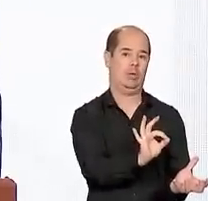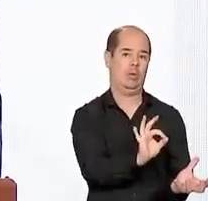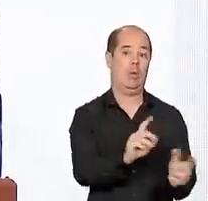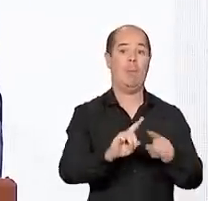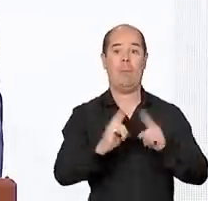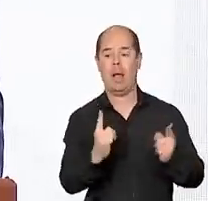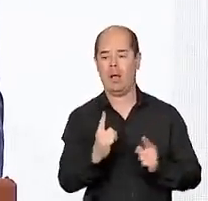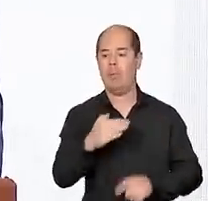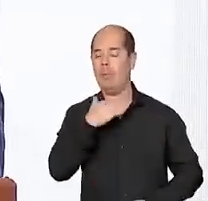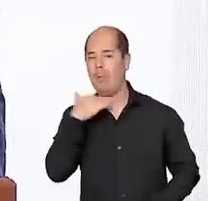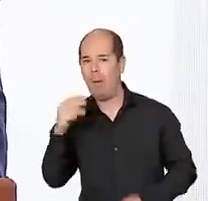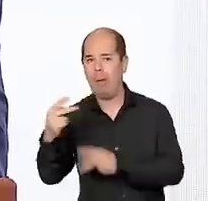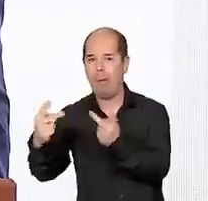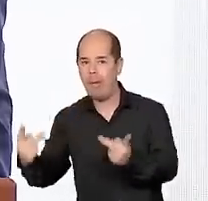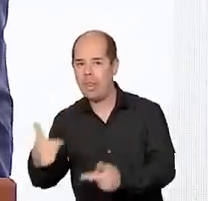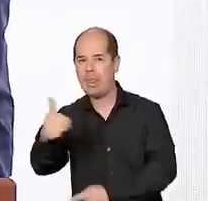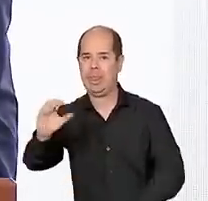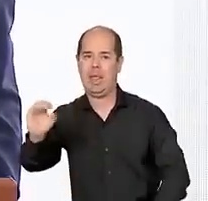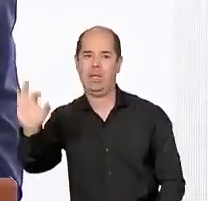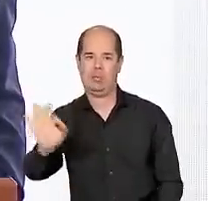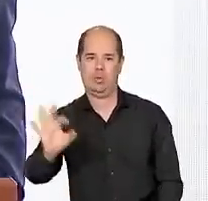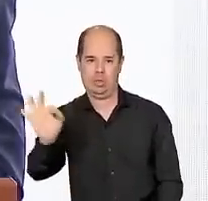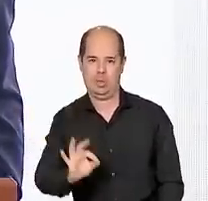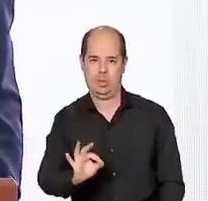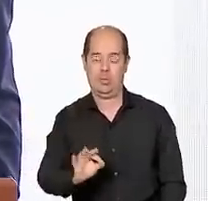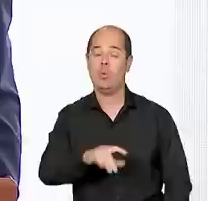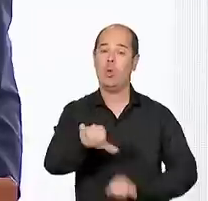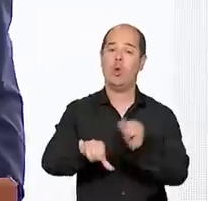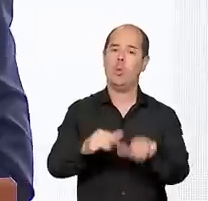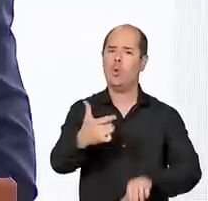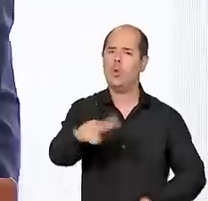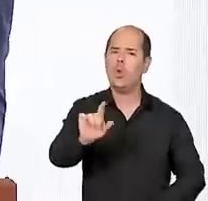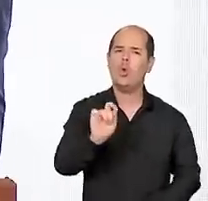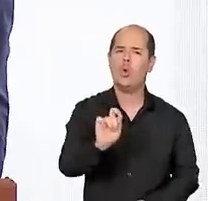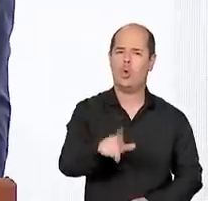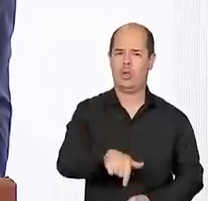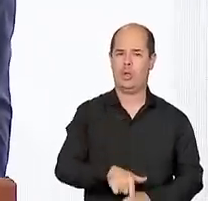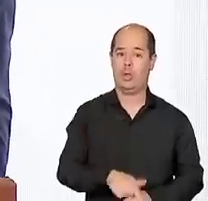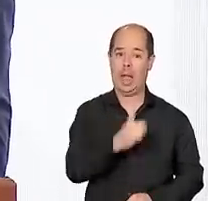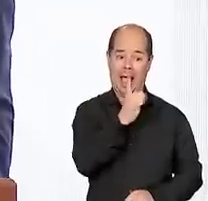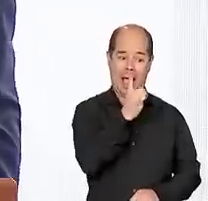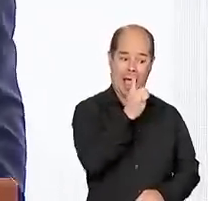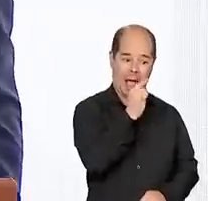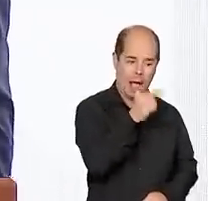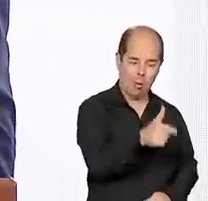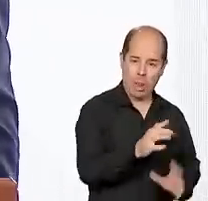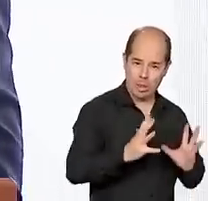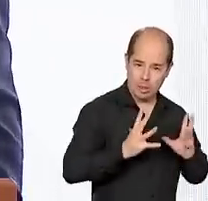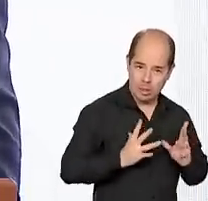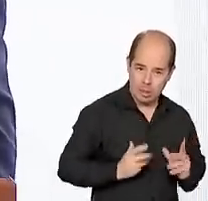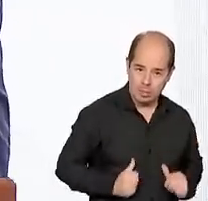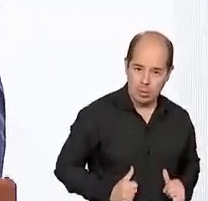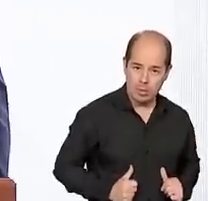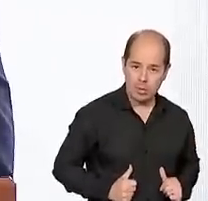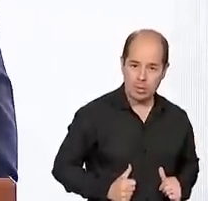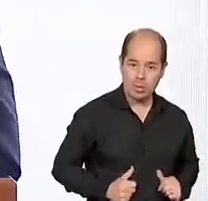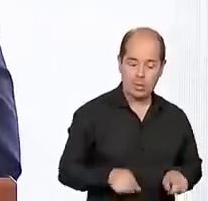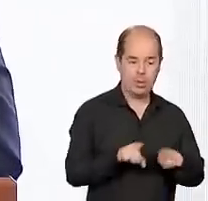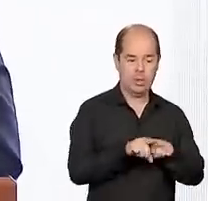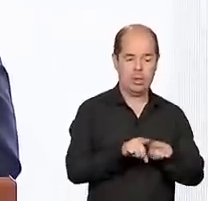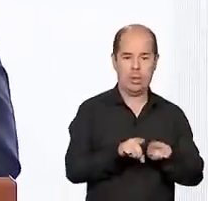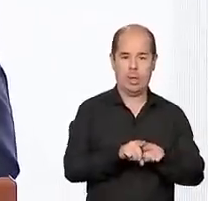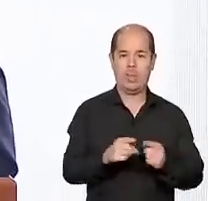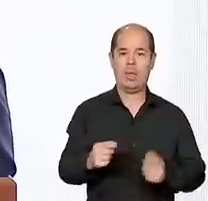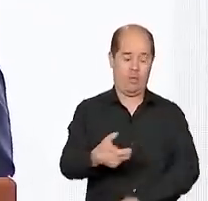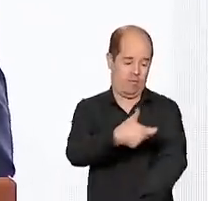água tratada, vacina e antibiótico. Nós demos um salto. E hoje quero cumprimentar